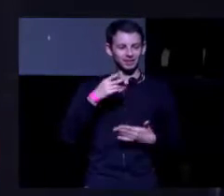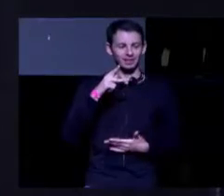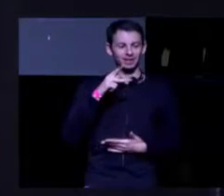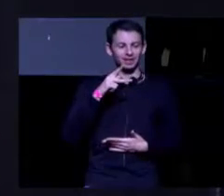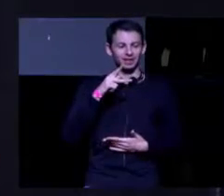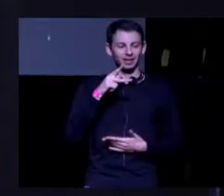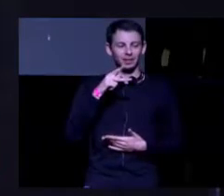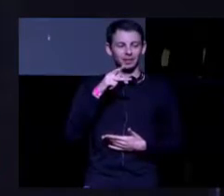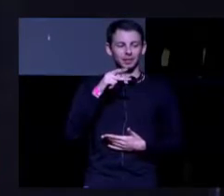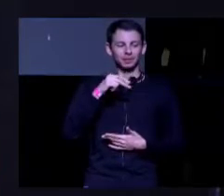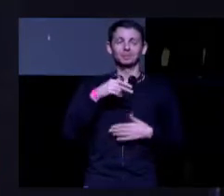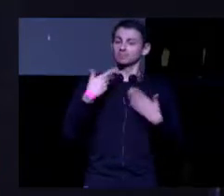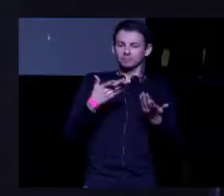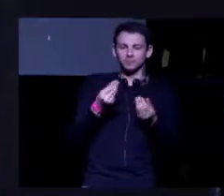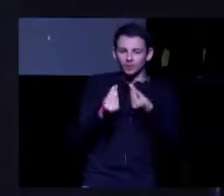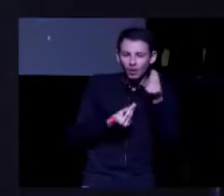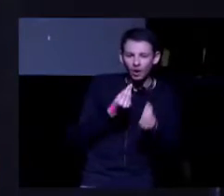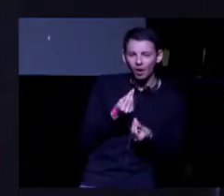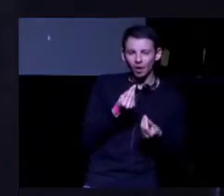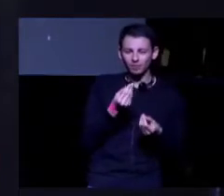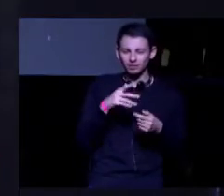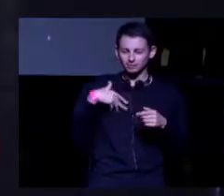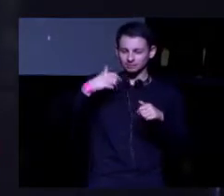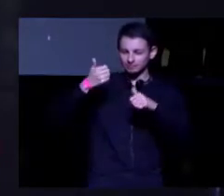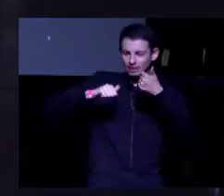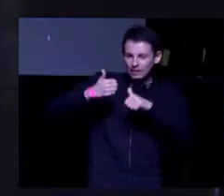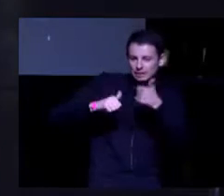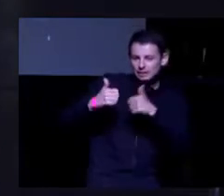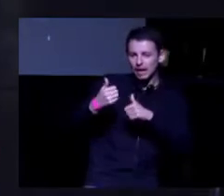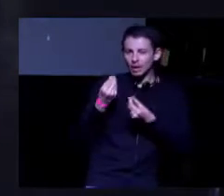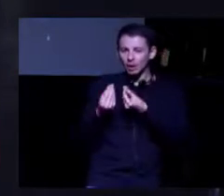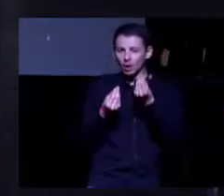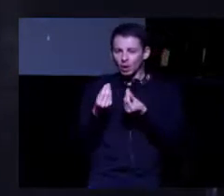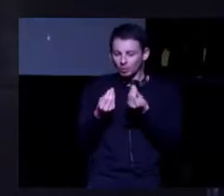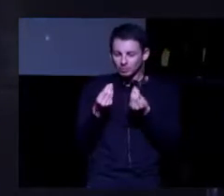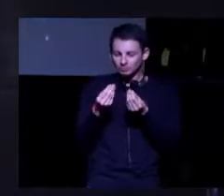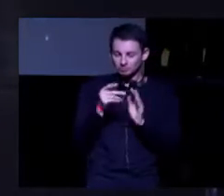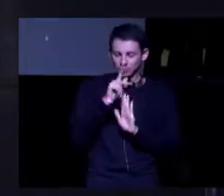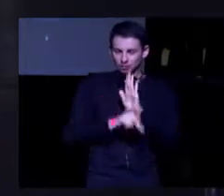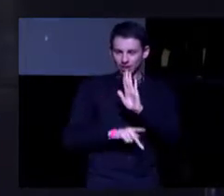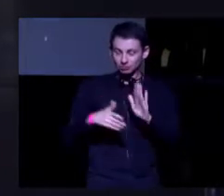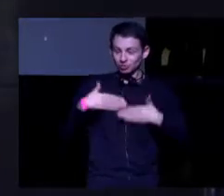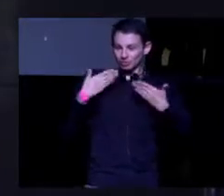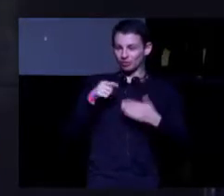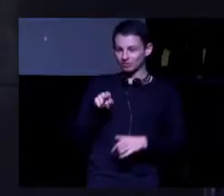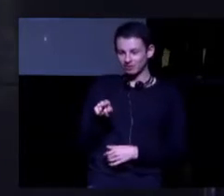foi o resultado disso, assim, qual foi a análise que vocês fizeram em cima disso, assim?